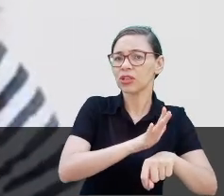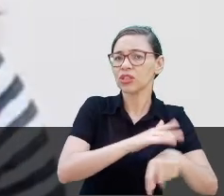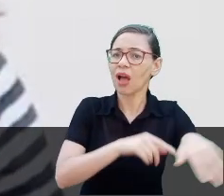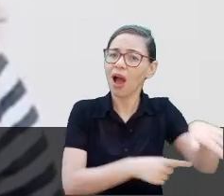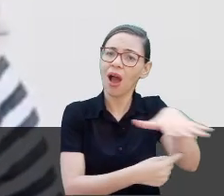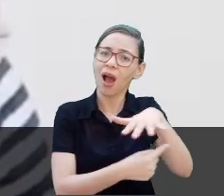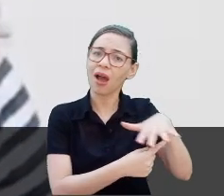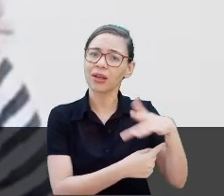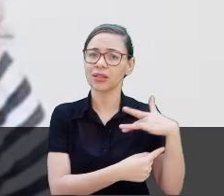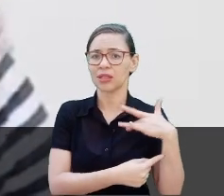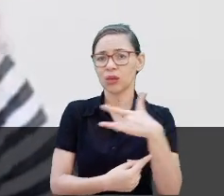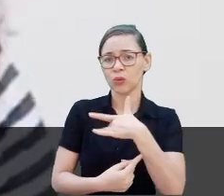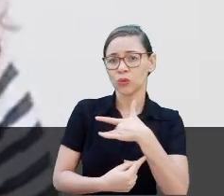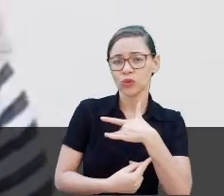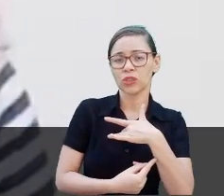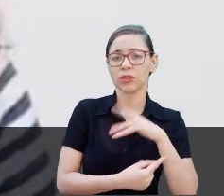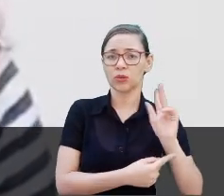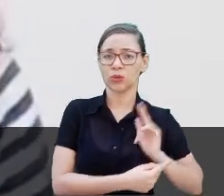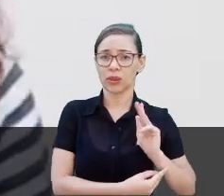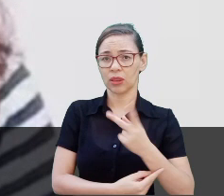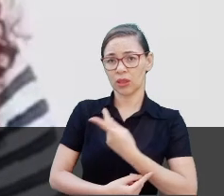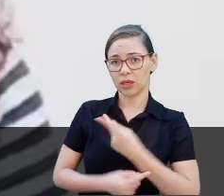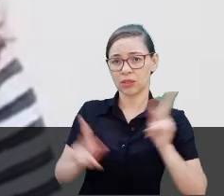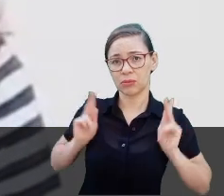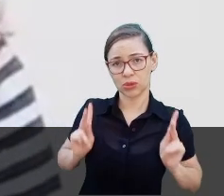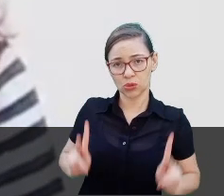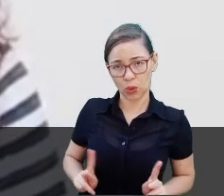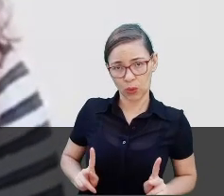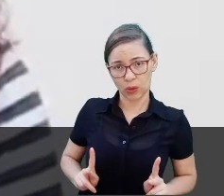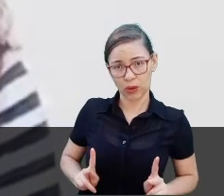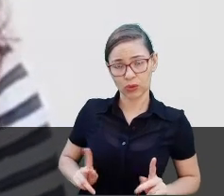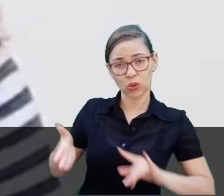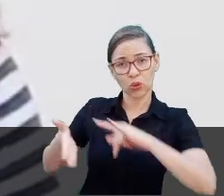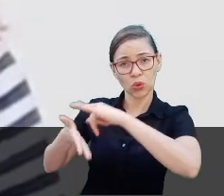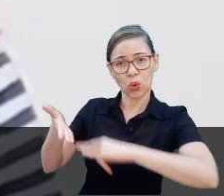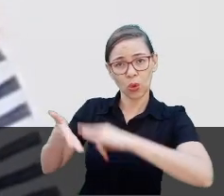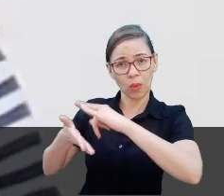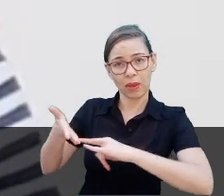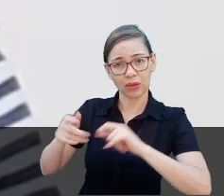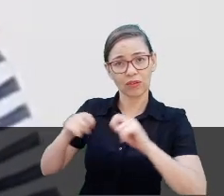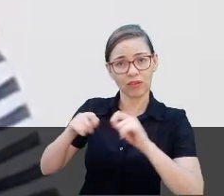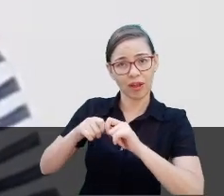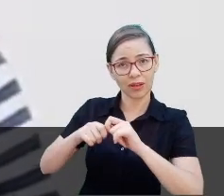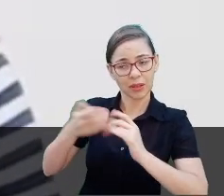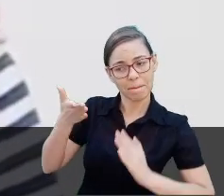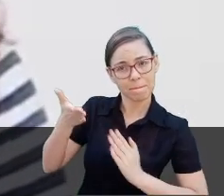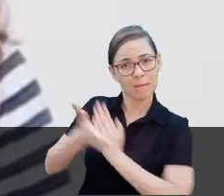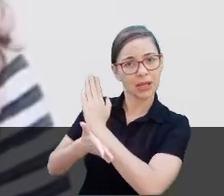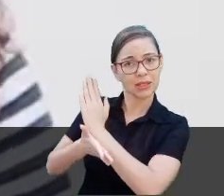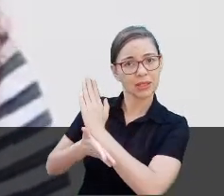também às práticas de saúde, de uma forma geral, com as pessoas trans. E quando a gente, enquanto sistema